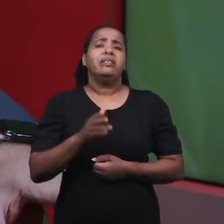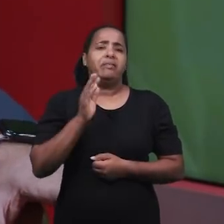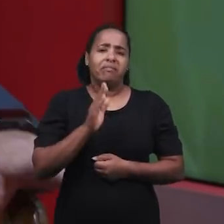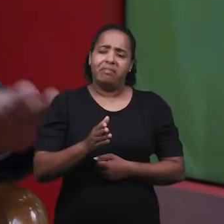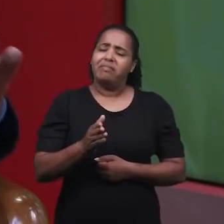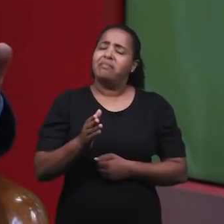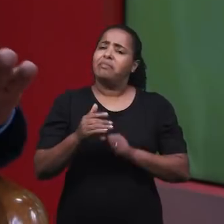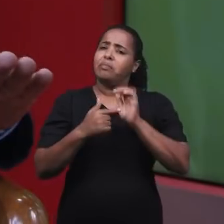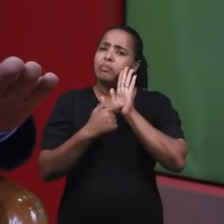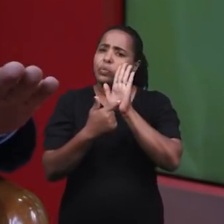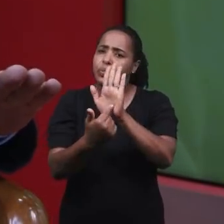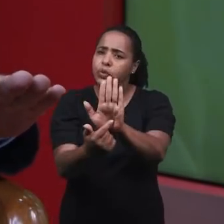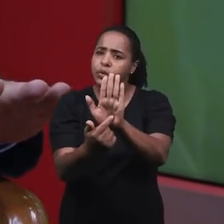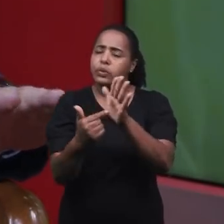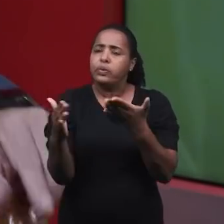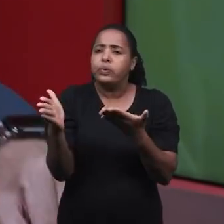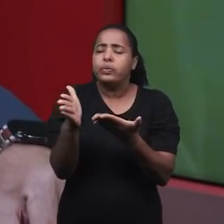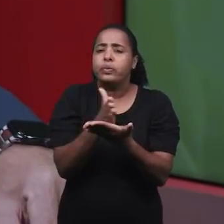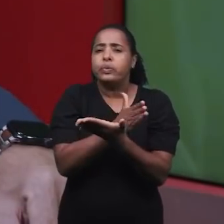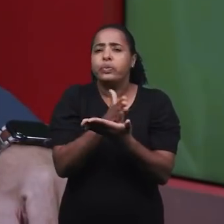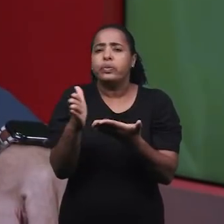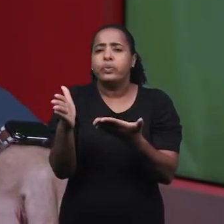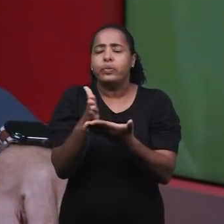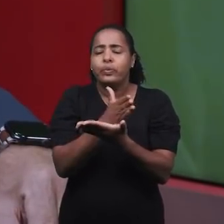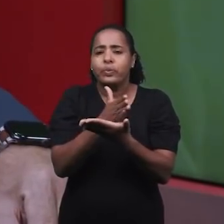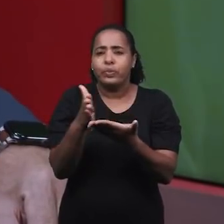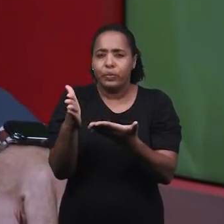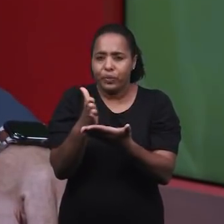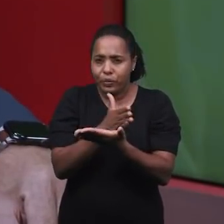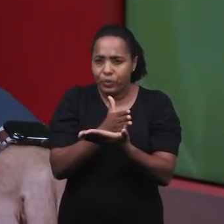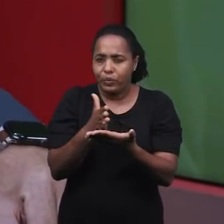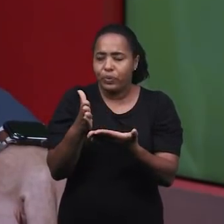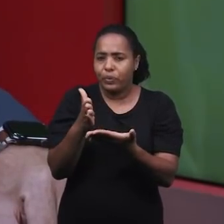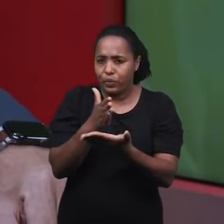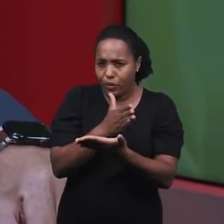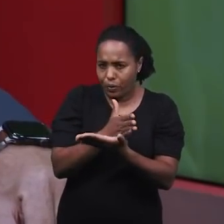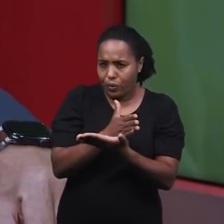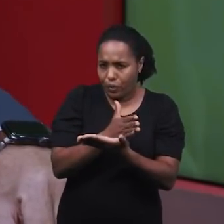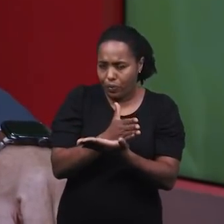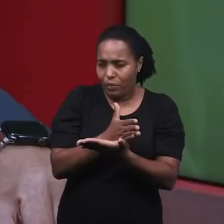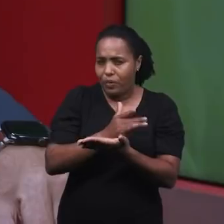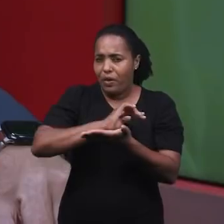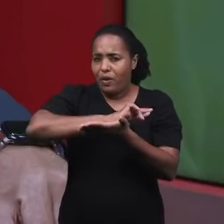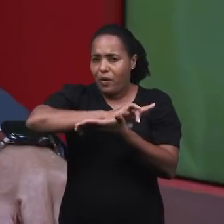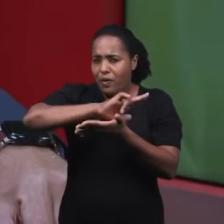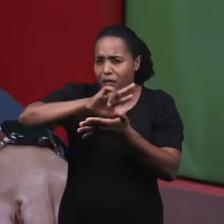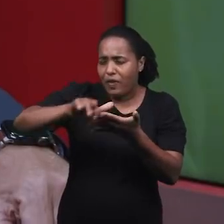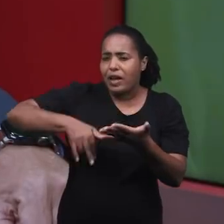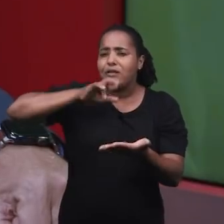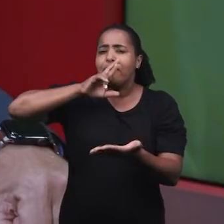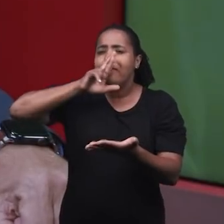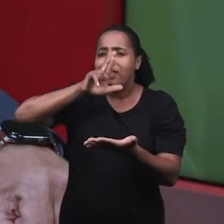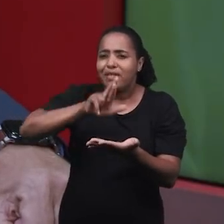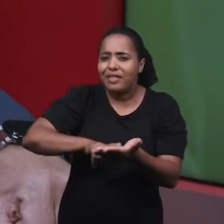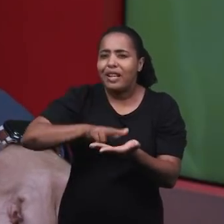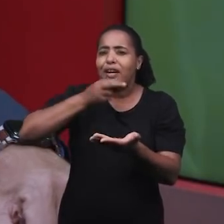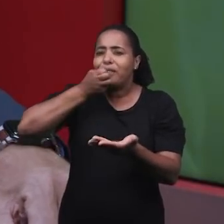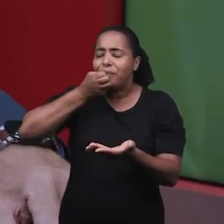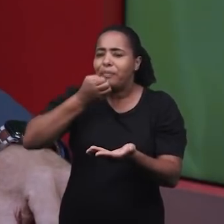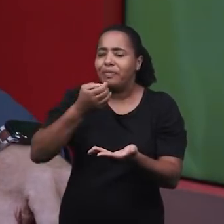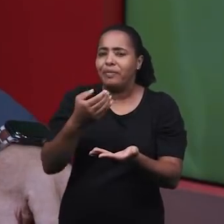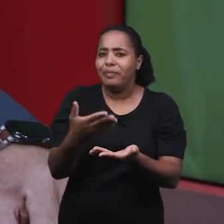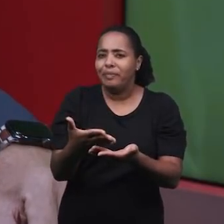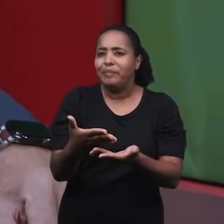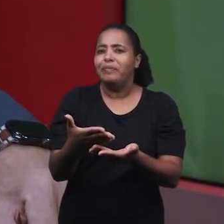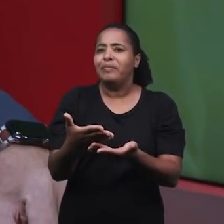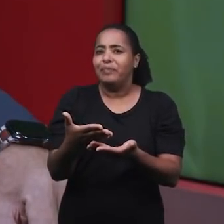falamos de alguns dos incontáveis benefícios do